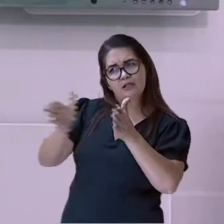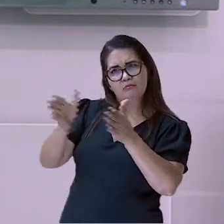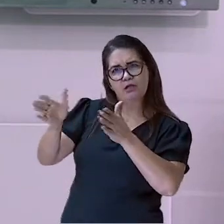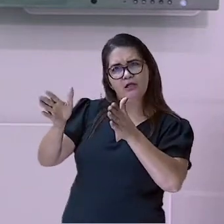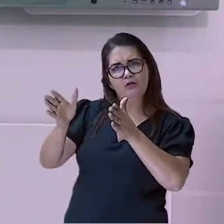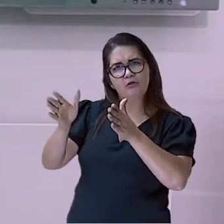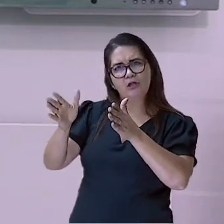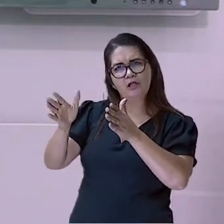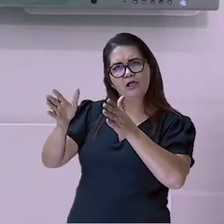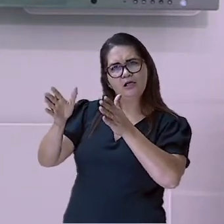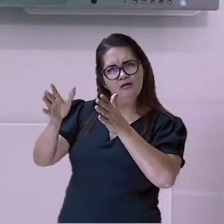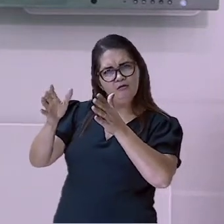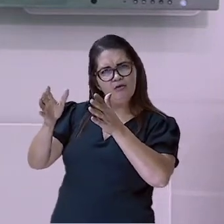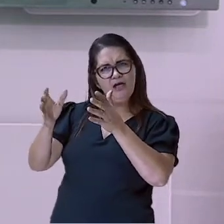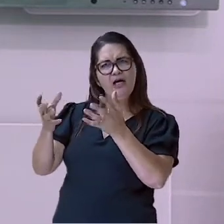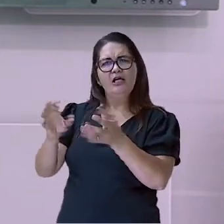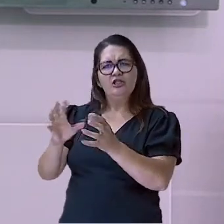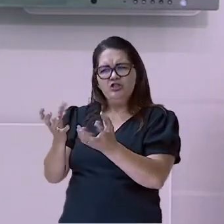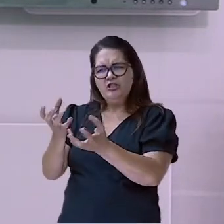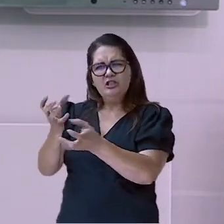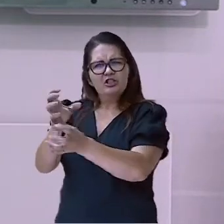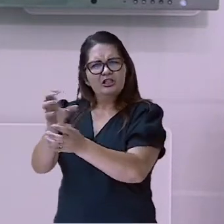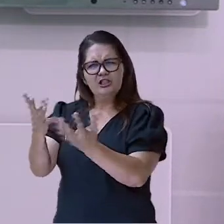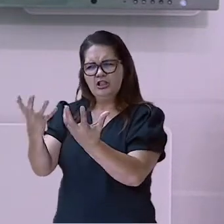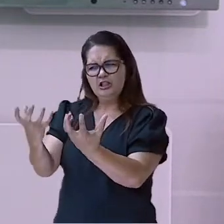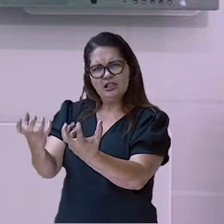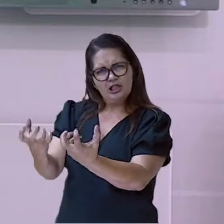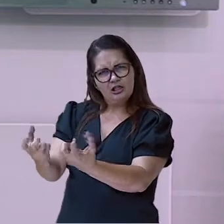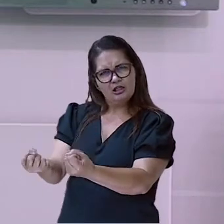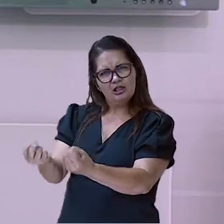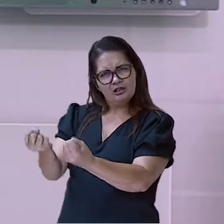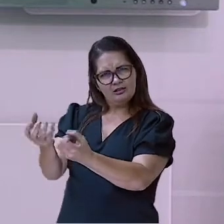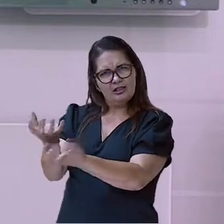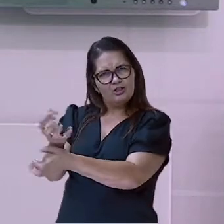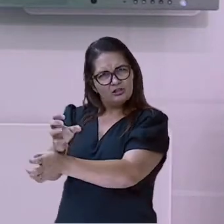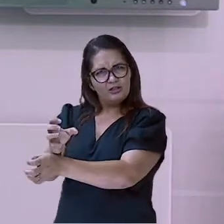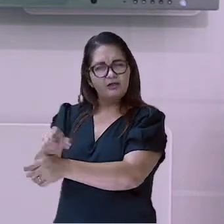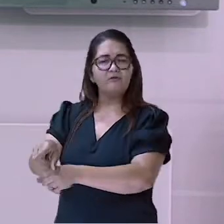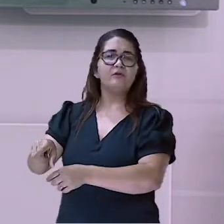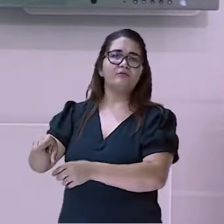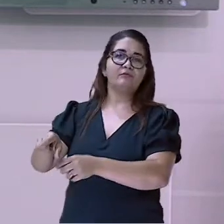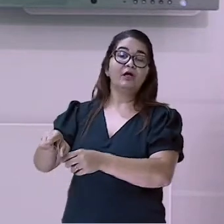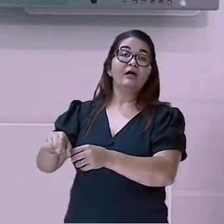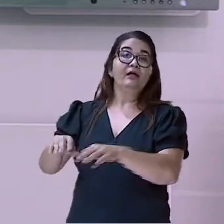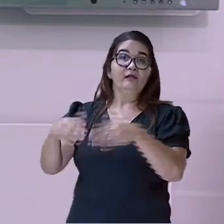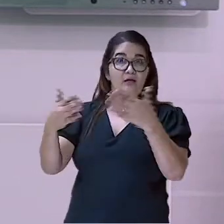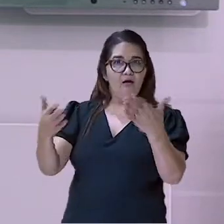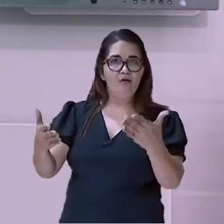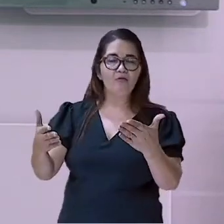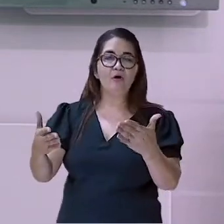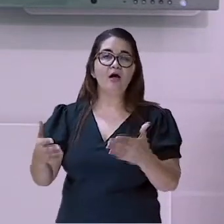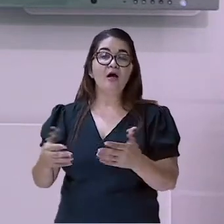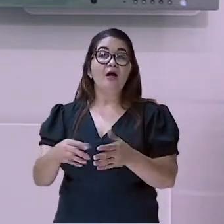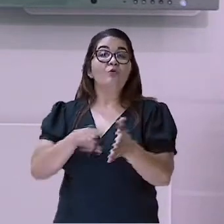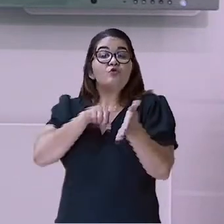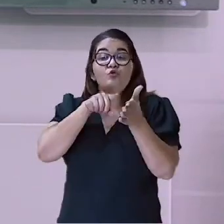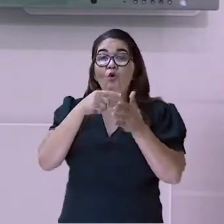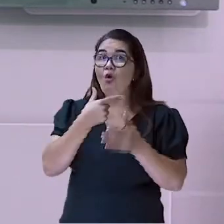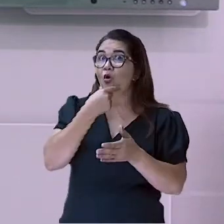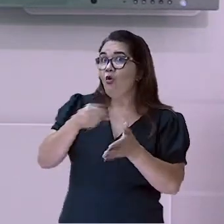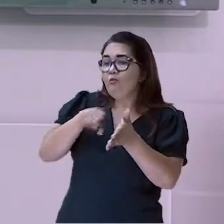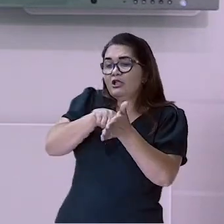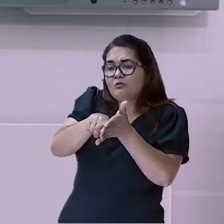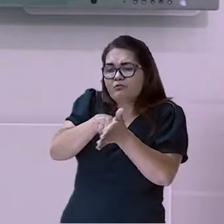ficaram analisando, estudando, percebendo, levantando dados e chegaram à conclusão de que